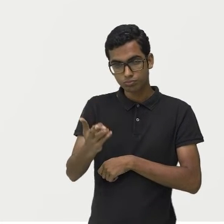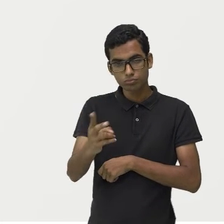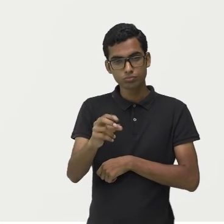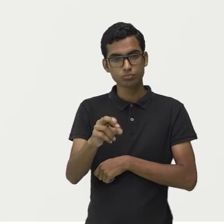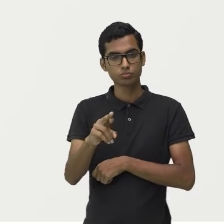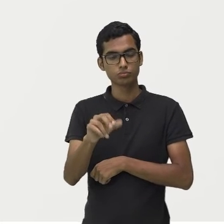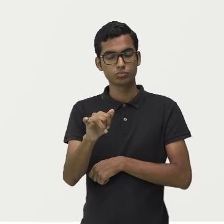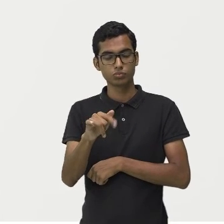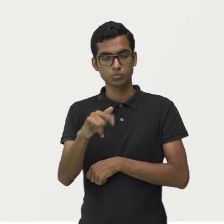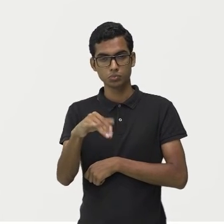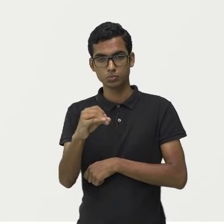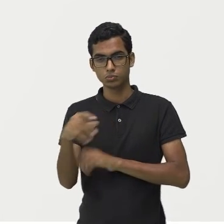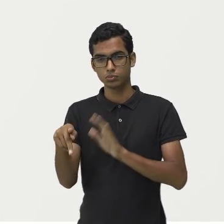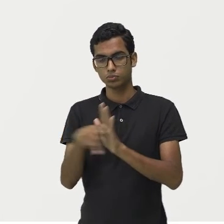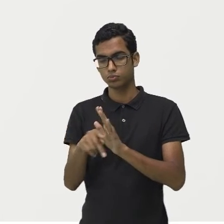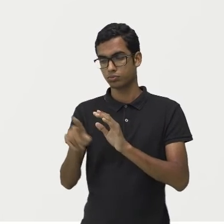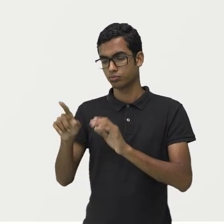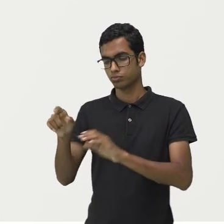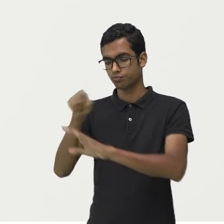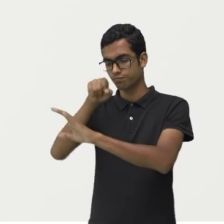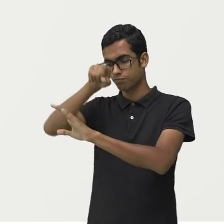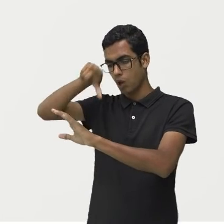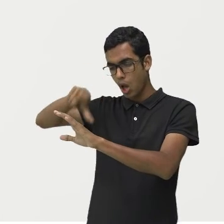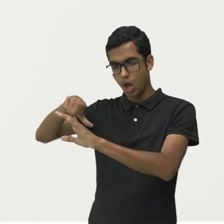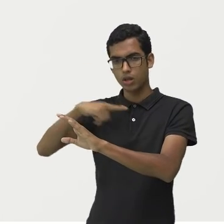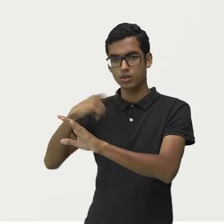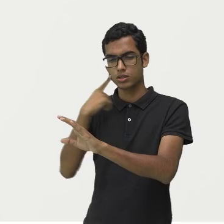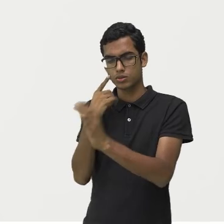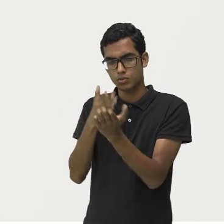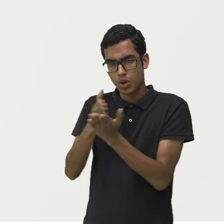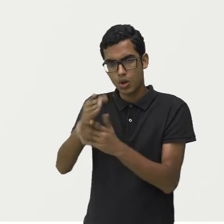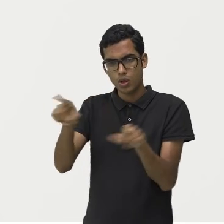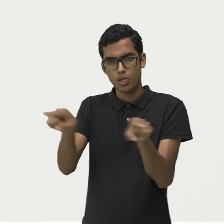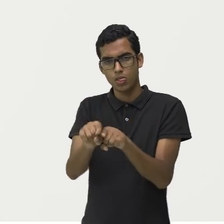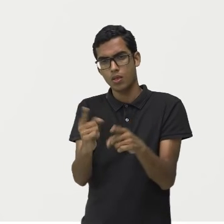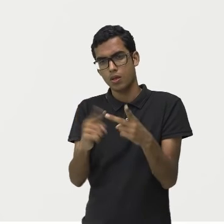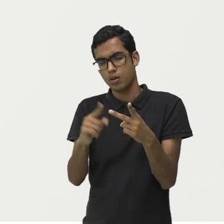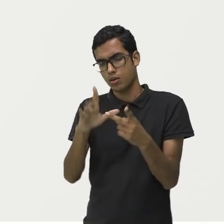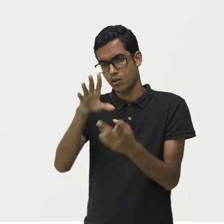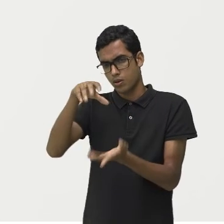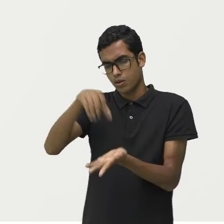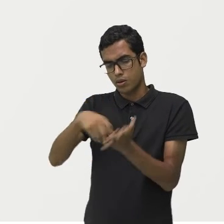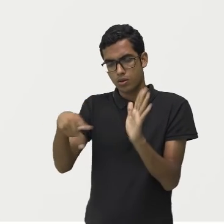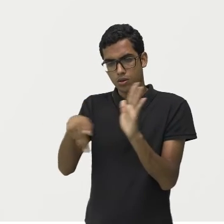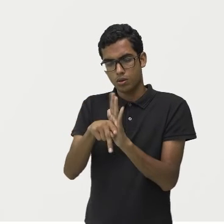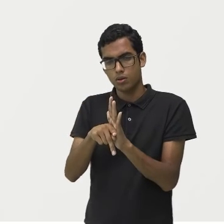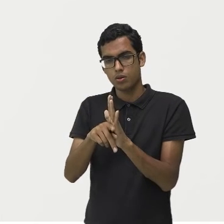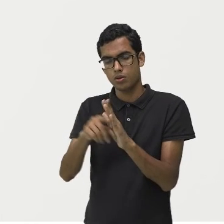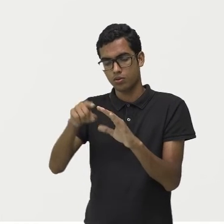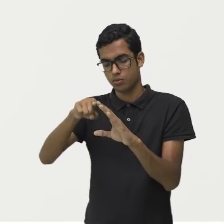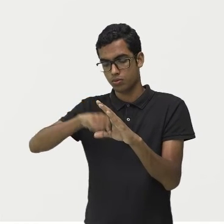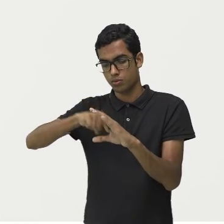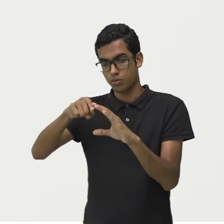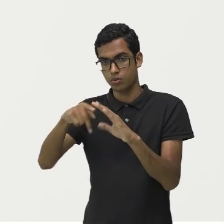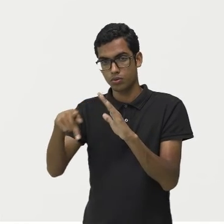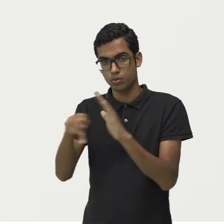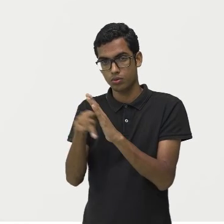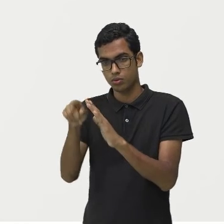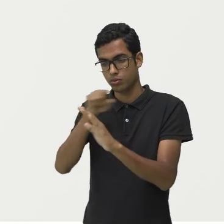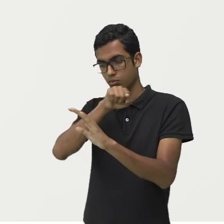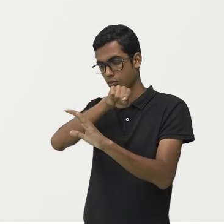raio luminoso que incide numa direção que passa pelo centro de curvatura do espelho,